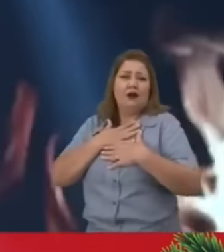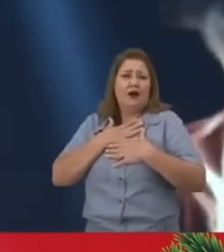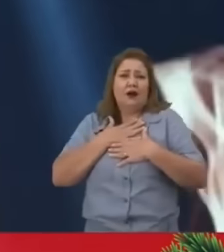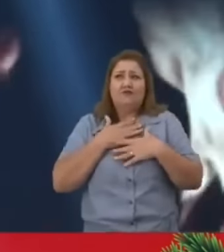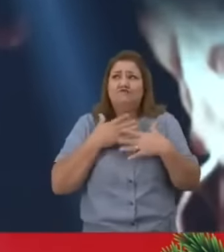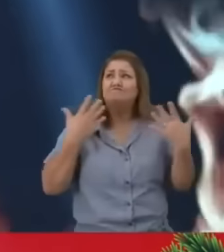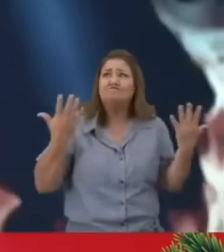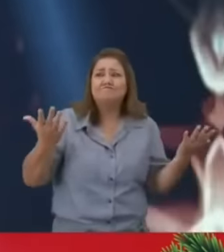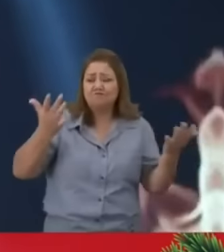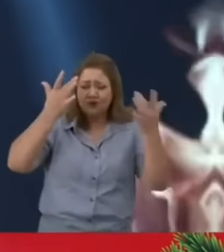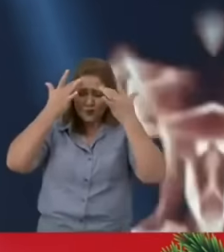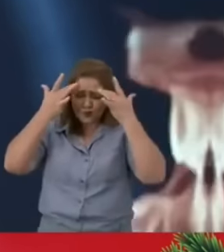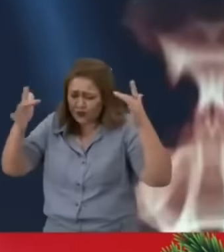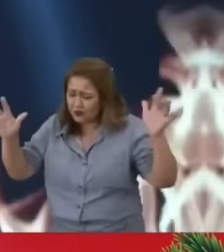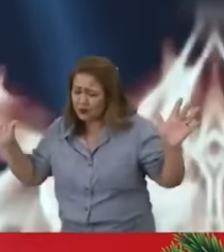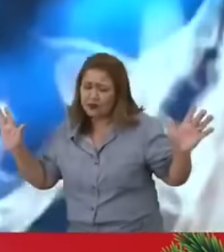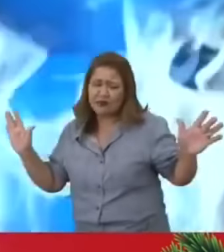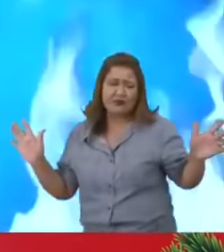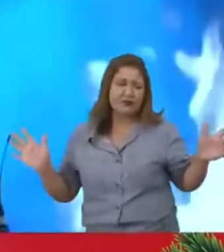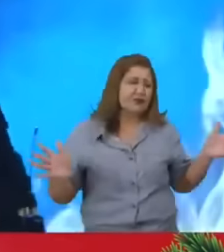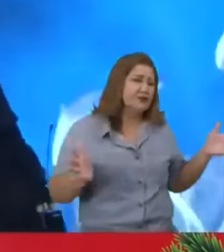Quando sei lá,